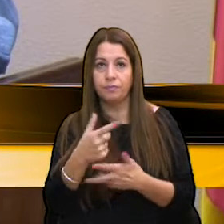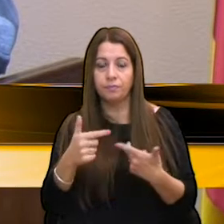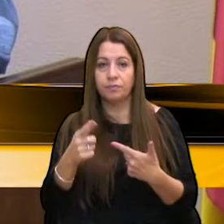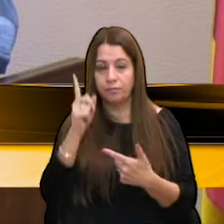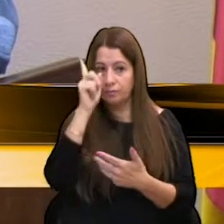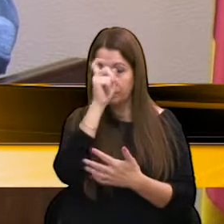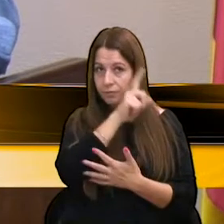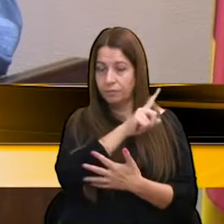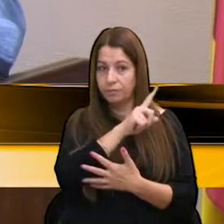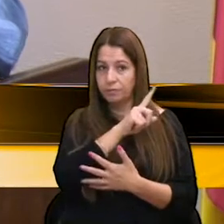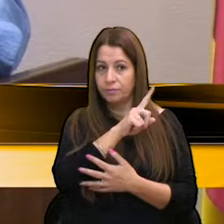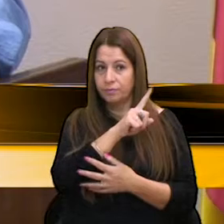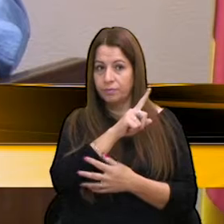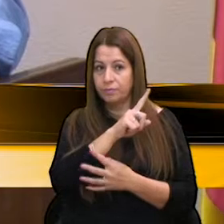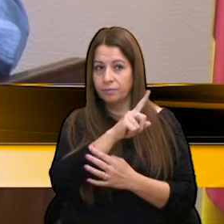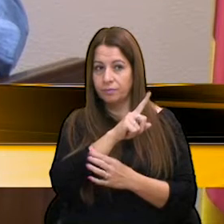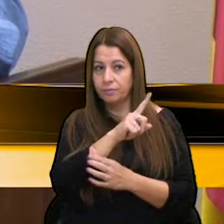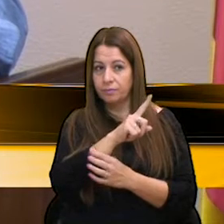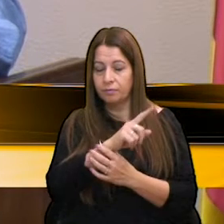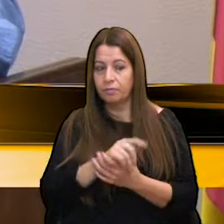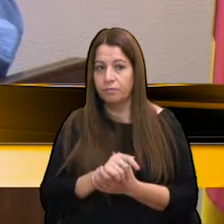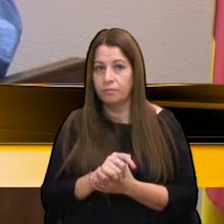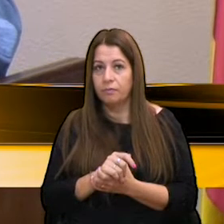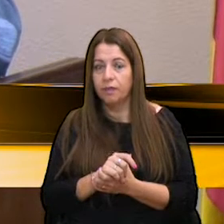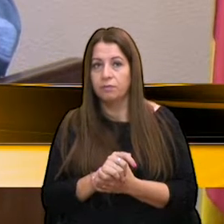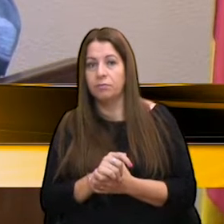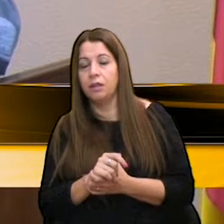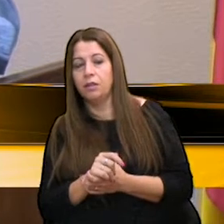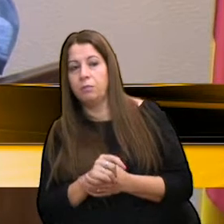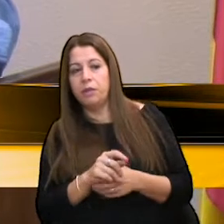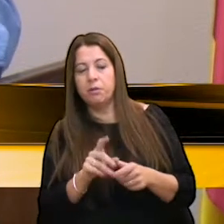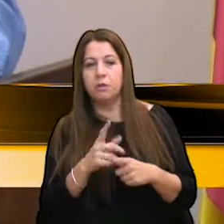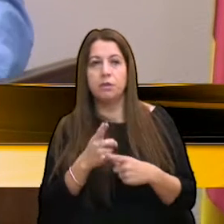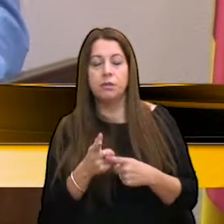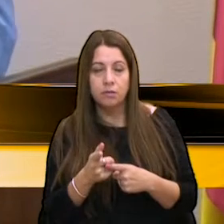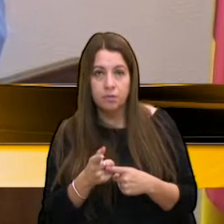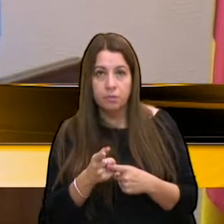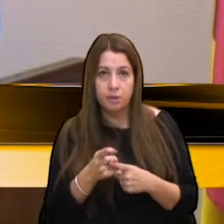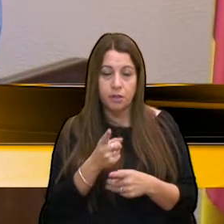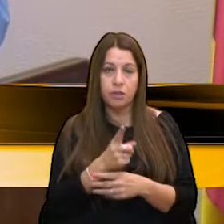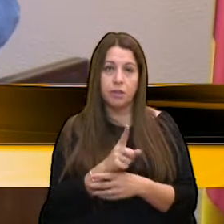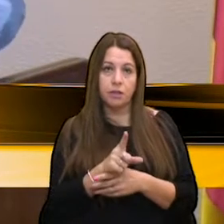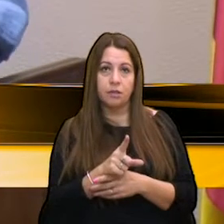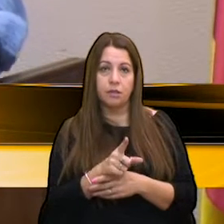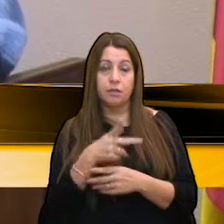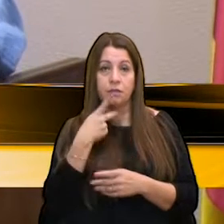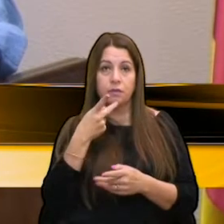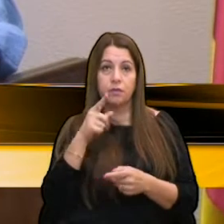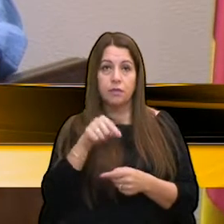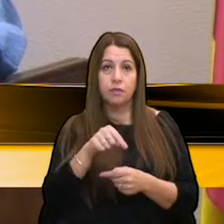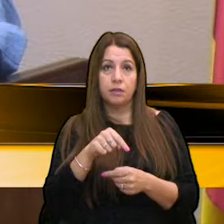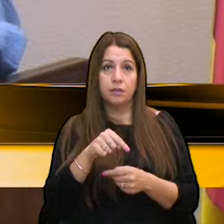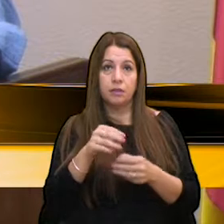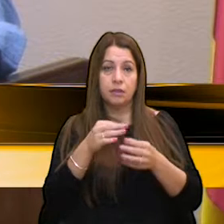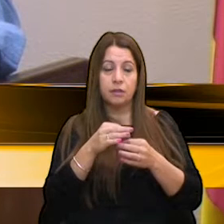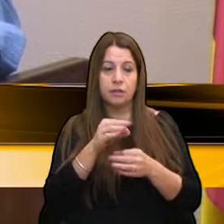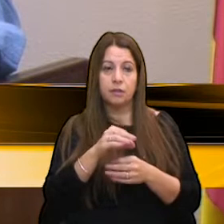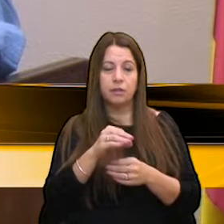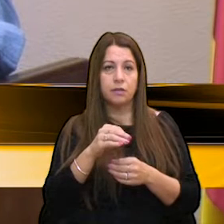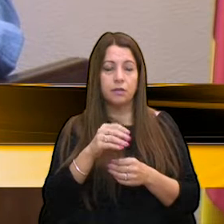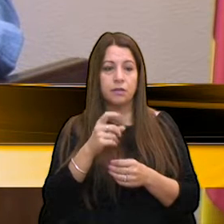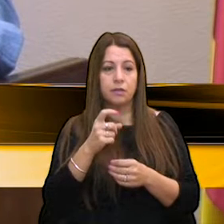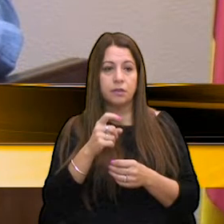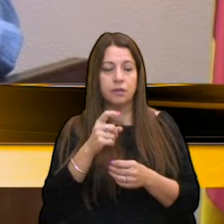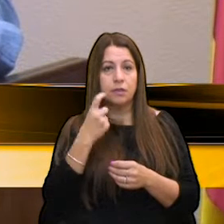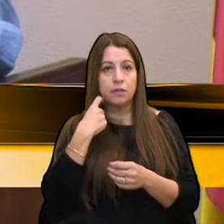está difícil e a esposa tem que trabalhar também para ajudar o Santa Casa. Então, fica aqui o registro que sexta-feira saiu o edital,